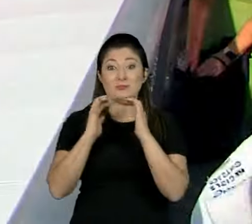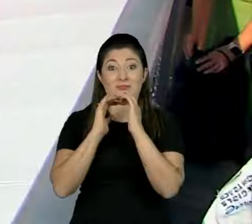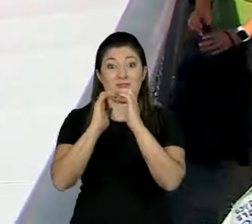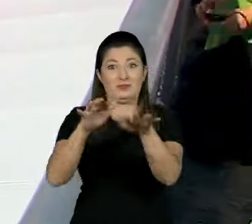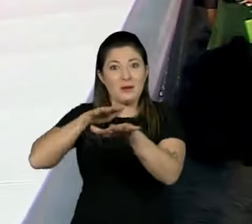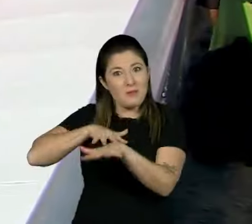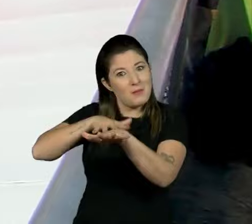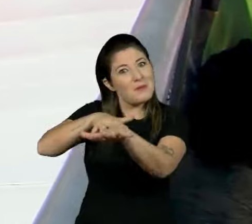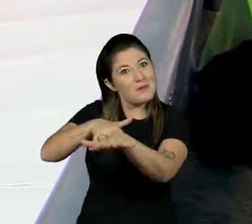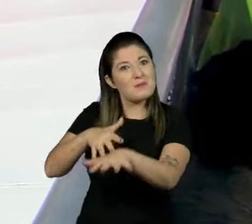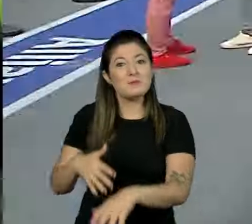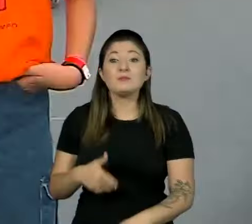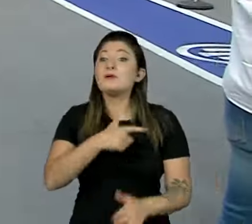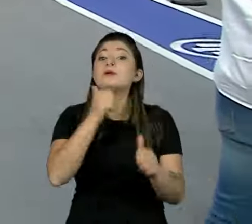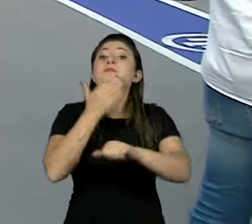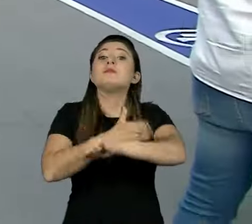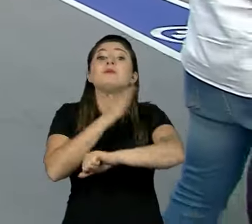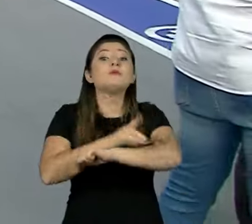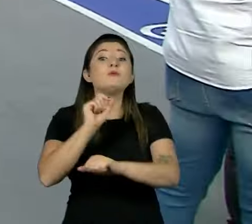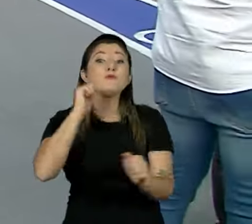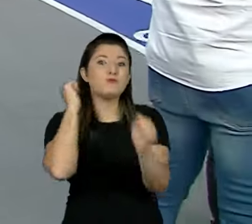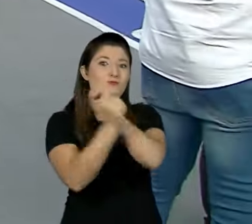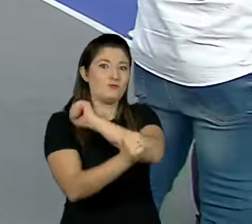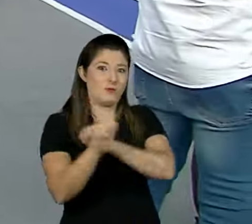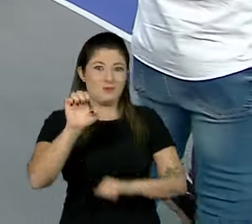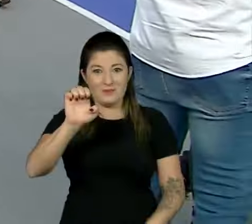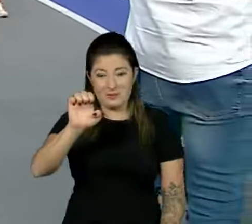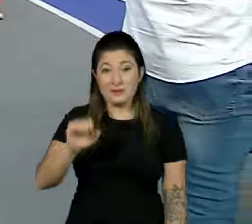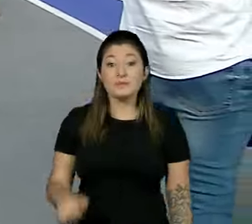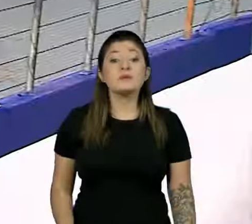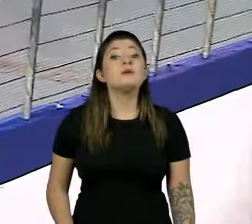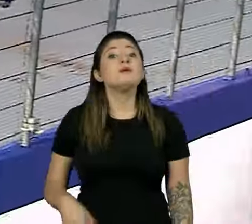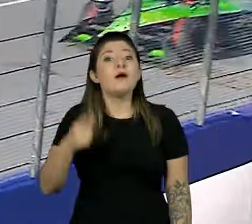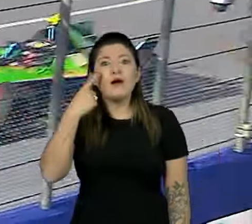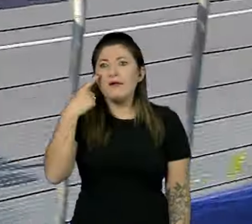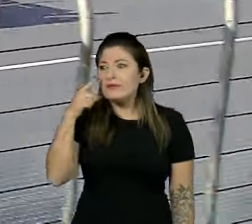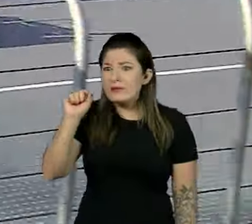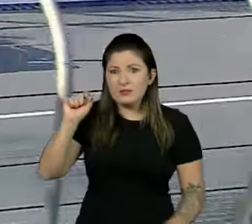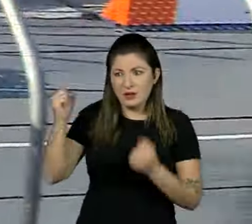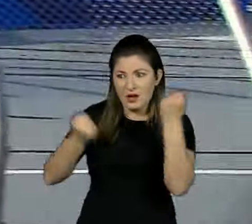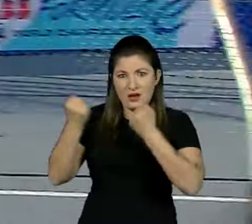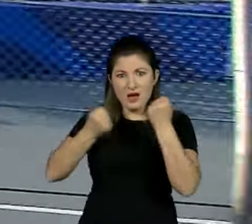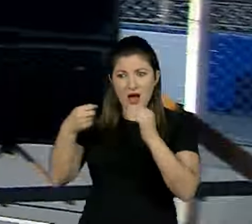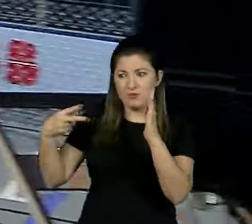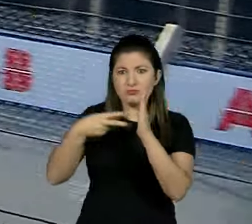Fórmula E. Hoje iremos conhecer o evento de corrida de carros elétricos que é referência no